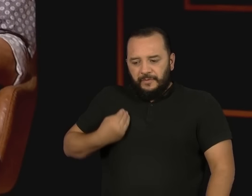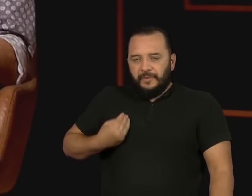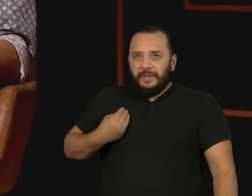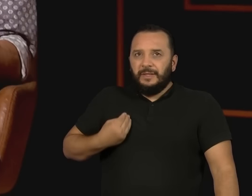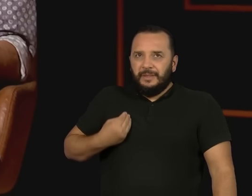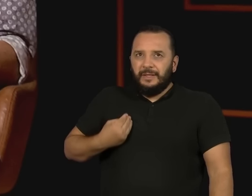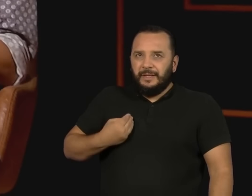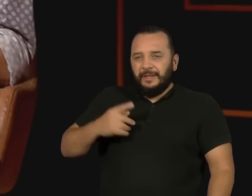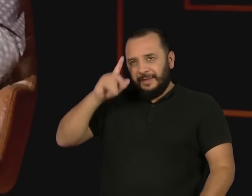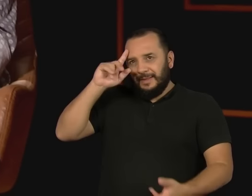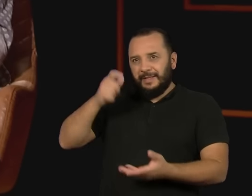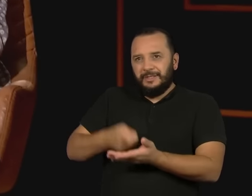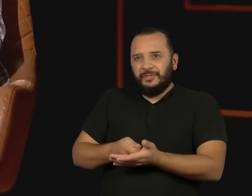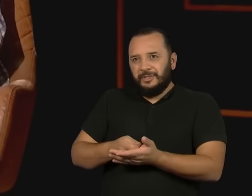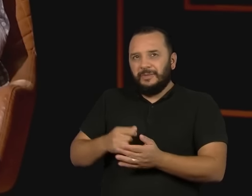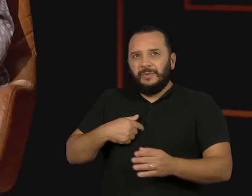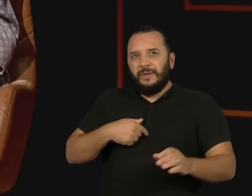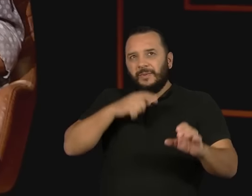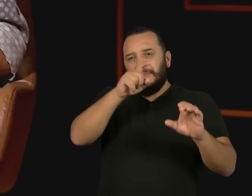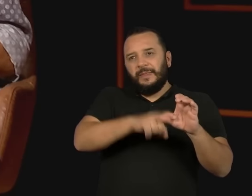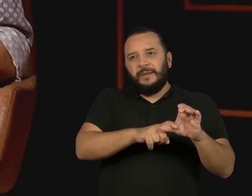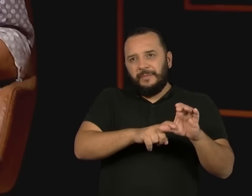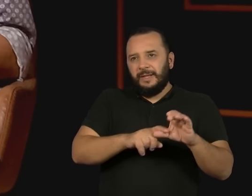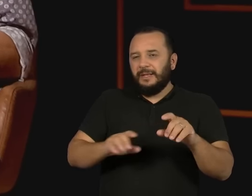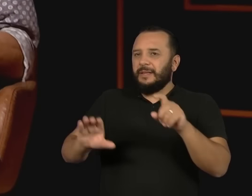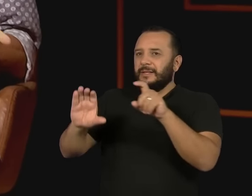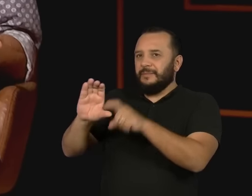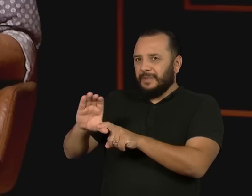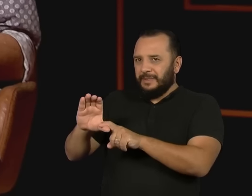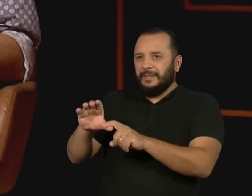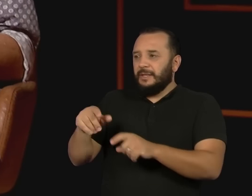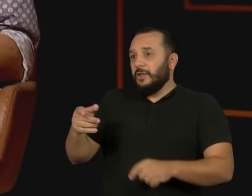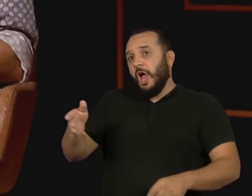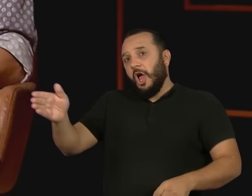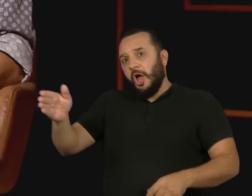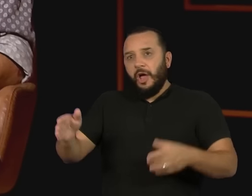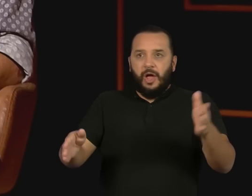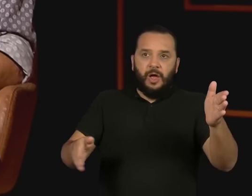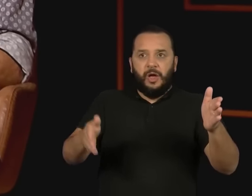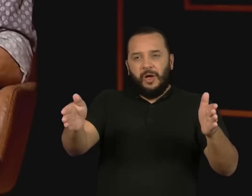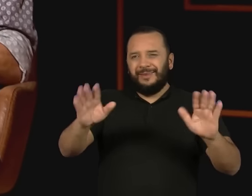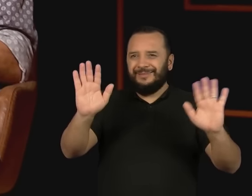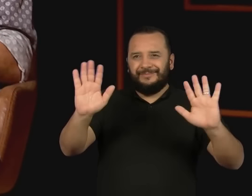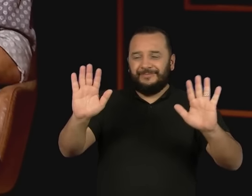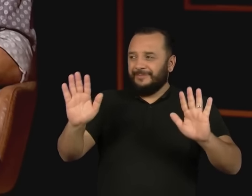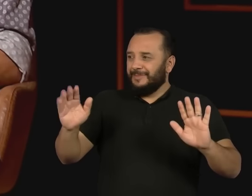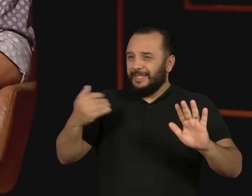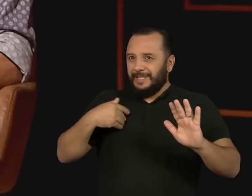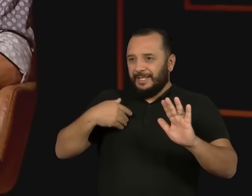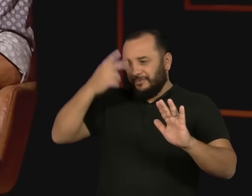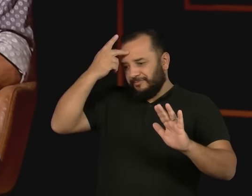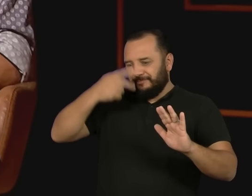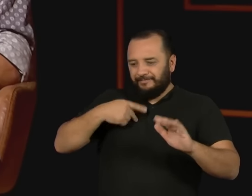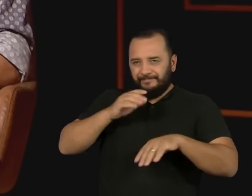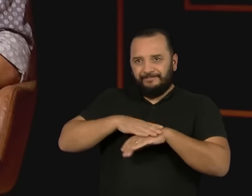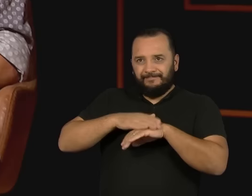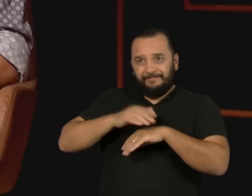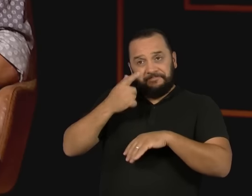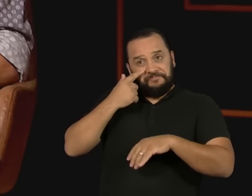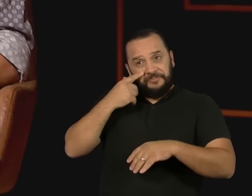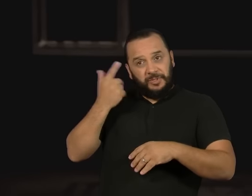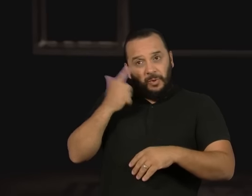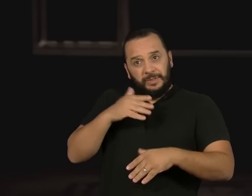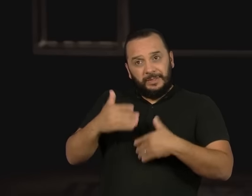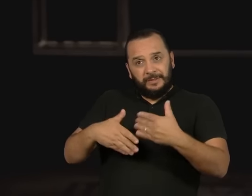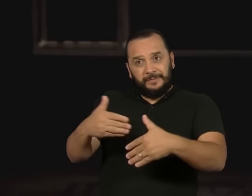ir definindo as coisas, não ficar tão dependente de alguém que diga vai por ali, vai por aqui. É um outro passo na minha carreira, digamos assim.